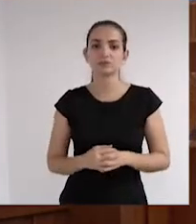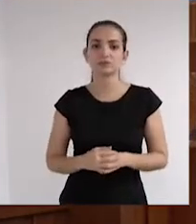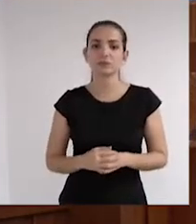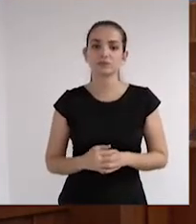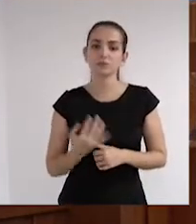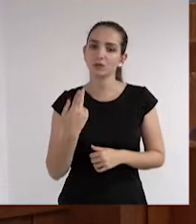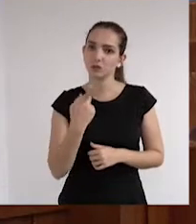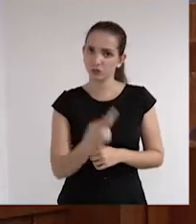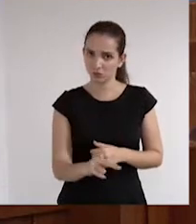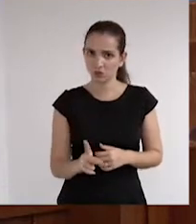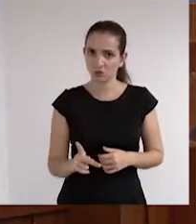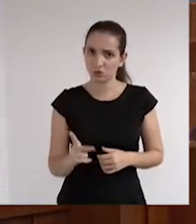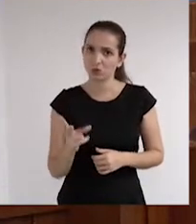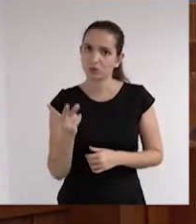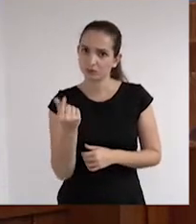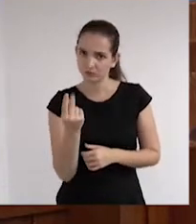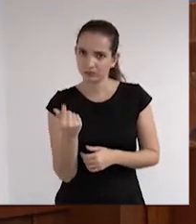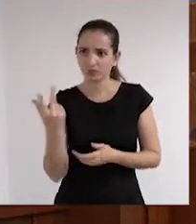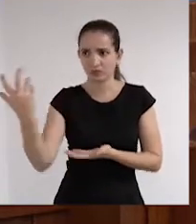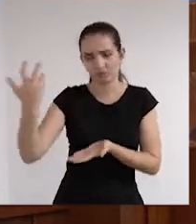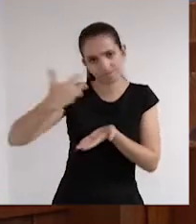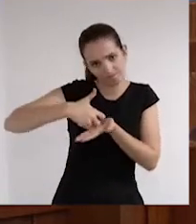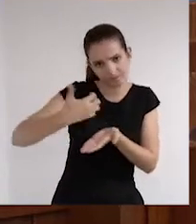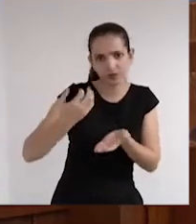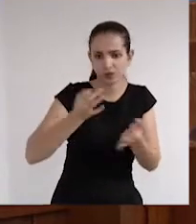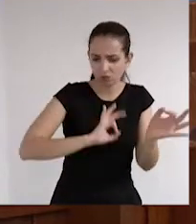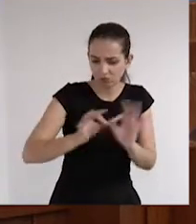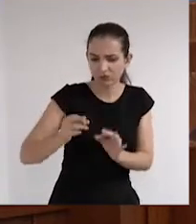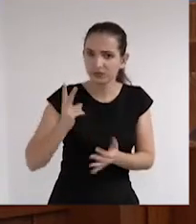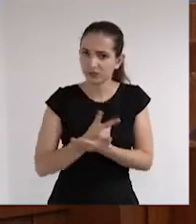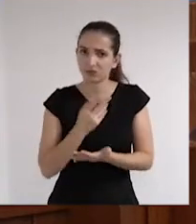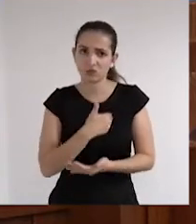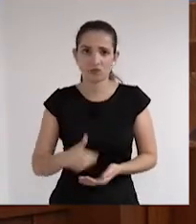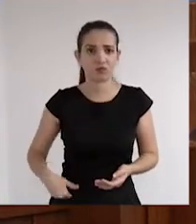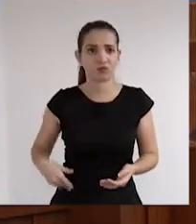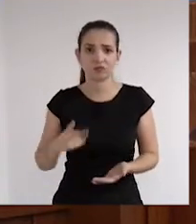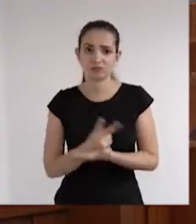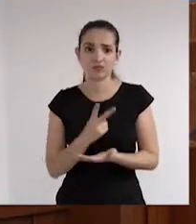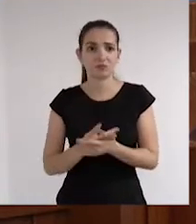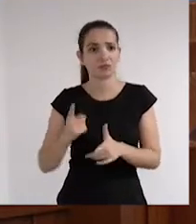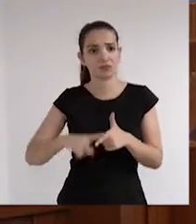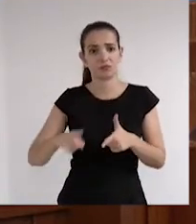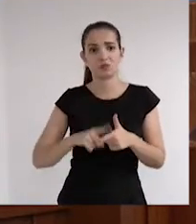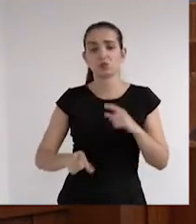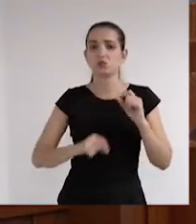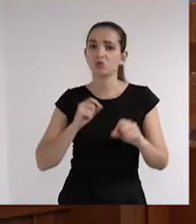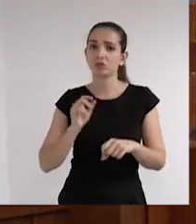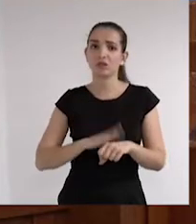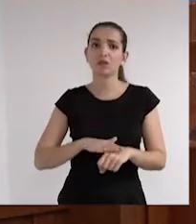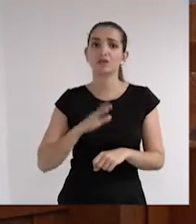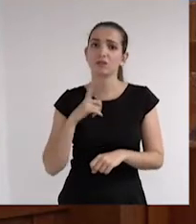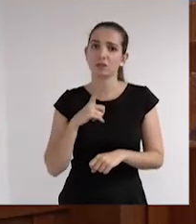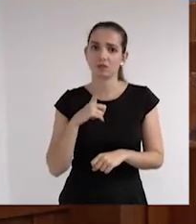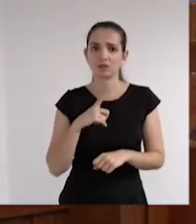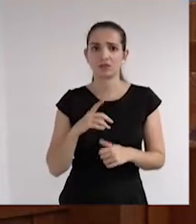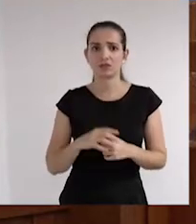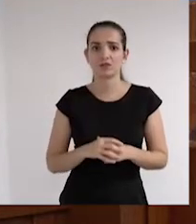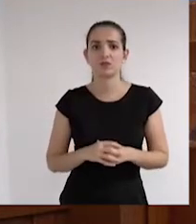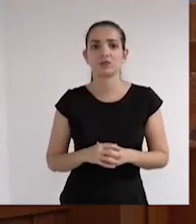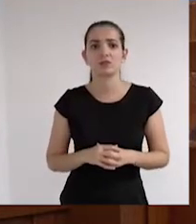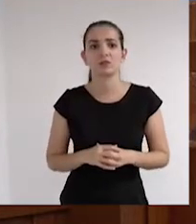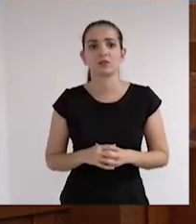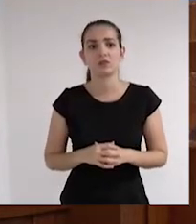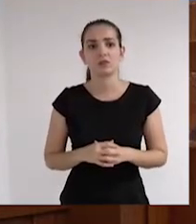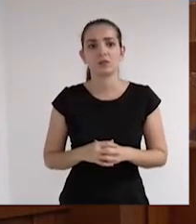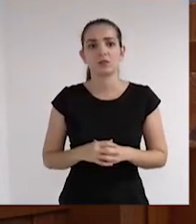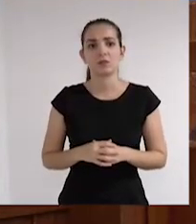sua máquina arrecadadora, o Estado vai cada vez mais se tornar insolvente. E uma das formas é dotar de condições